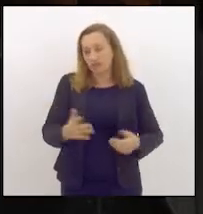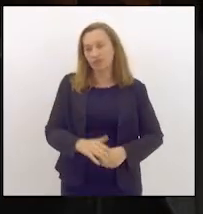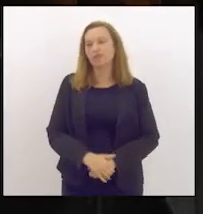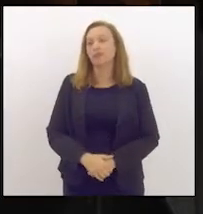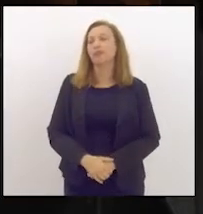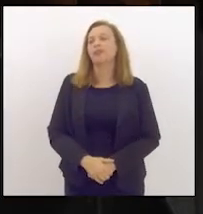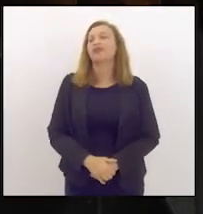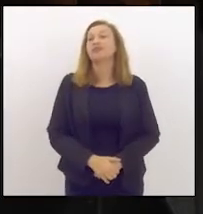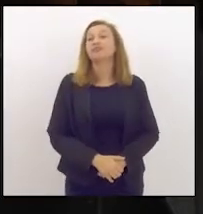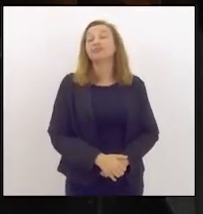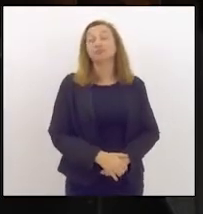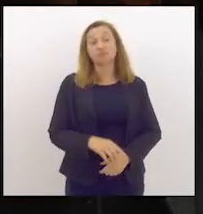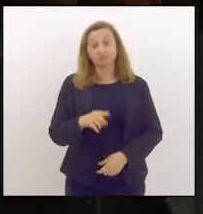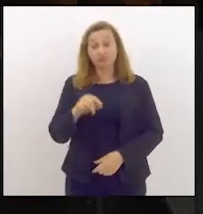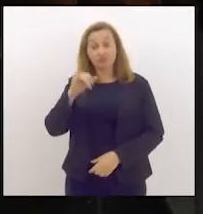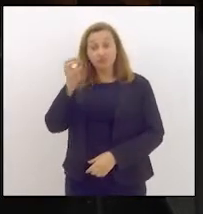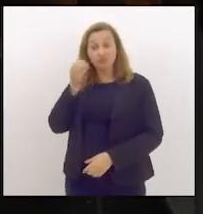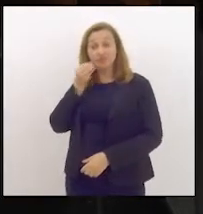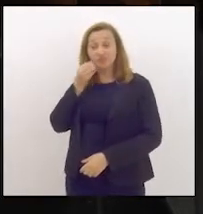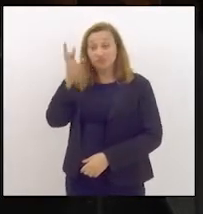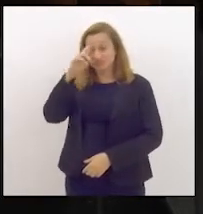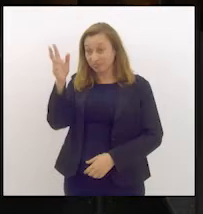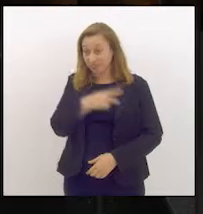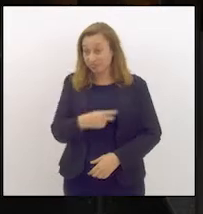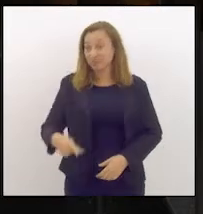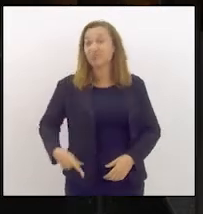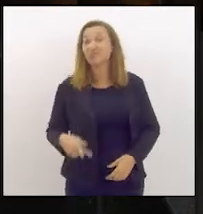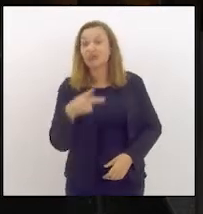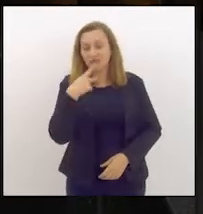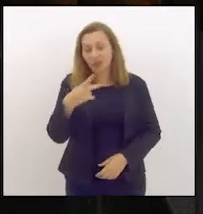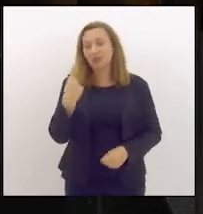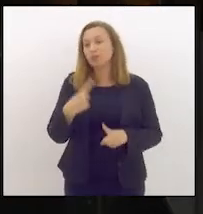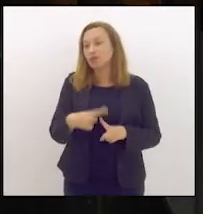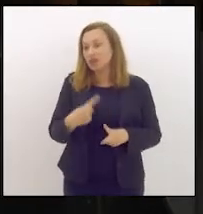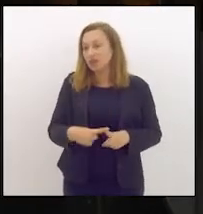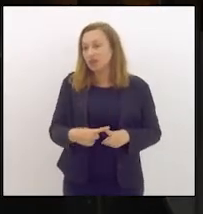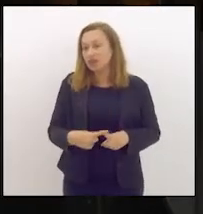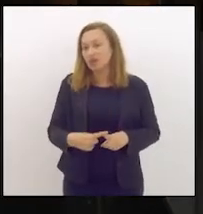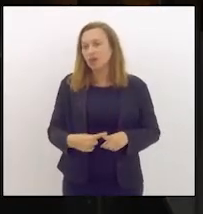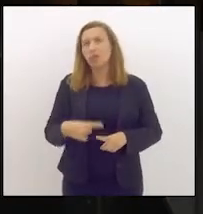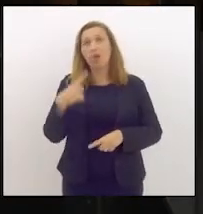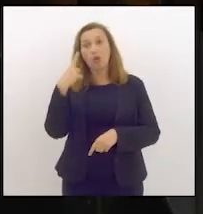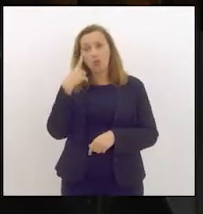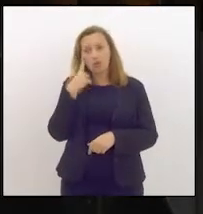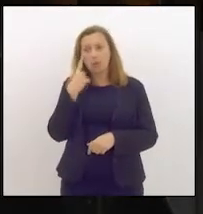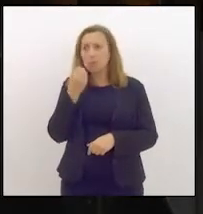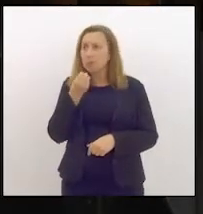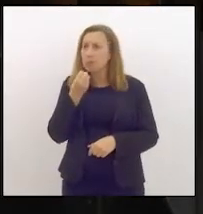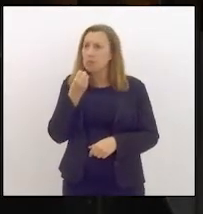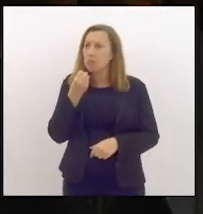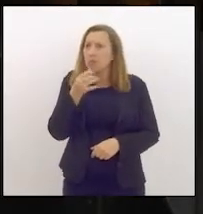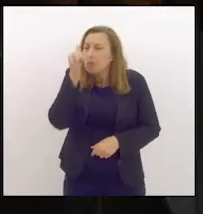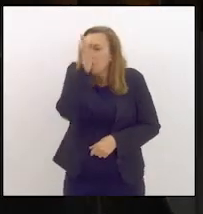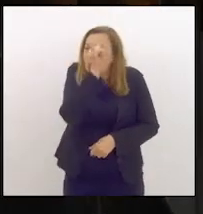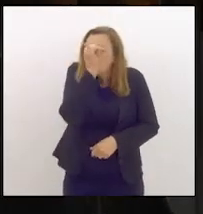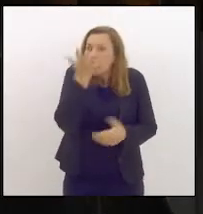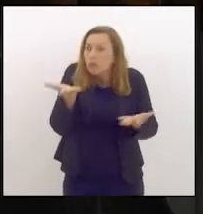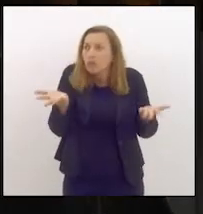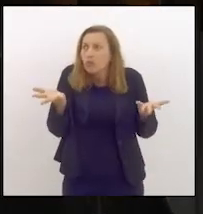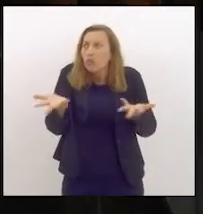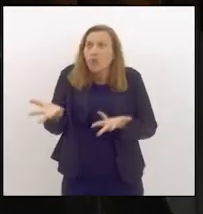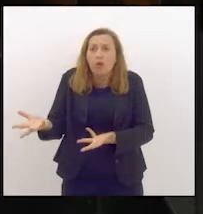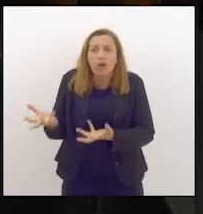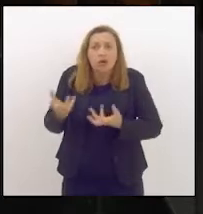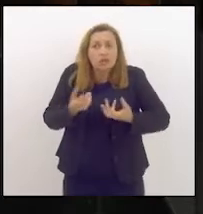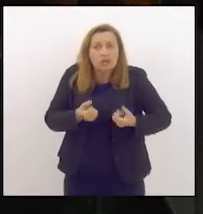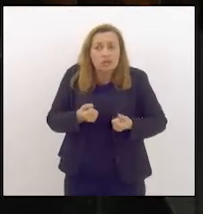terroristas e nessa oportunidade o presidente Eu tenho um questionamento porque fiquei estupefato ao